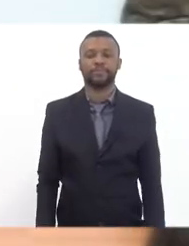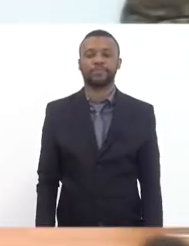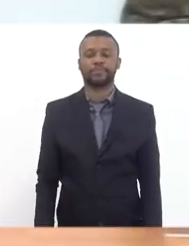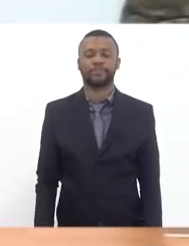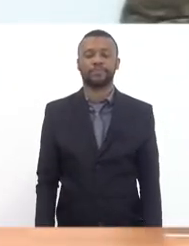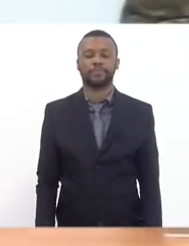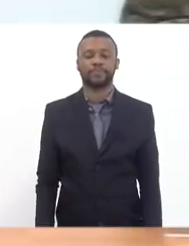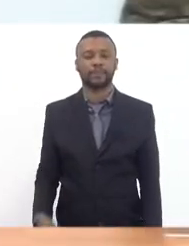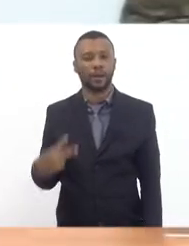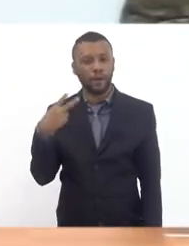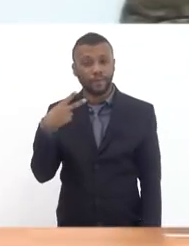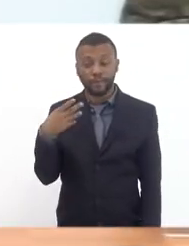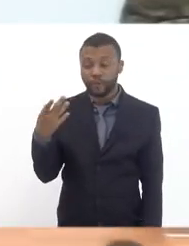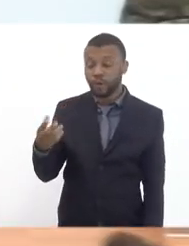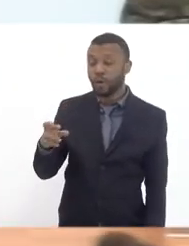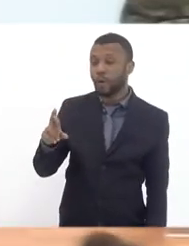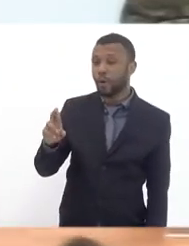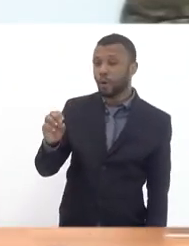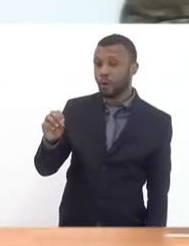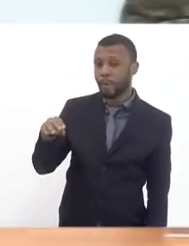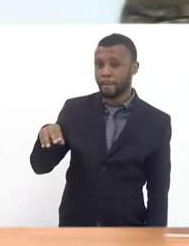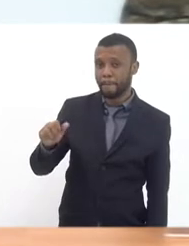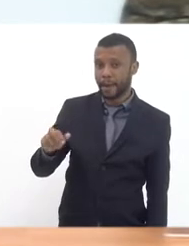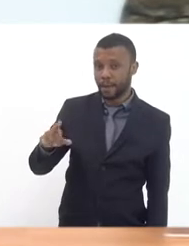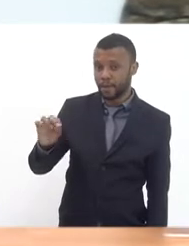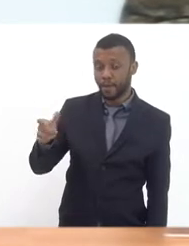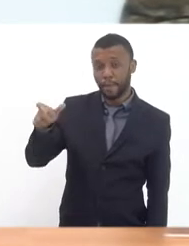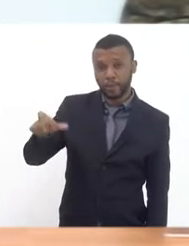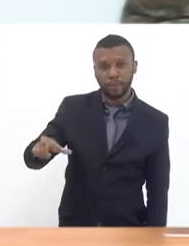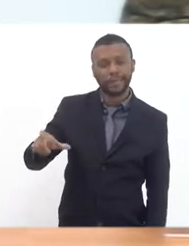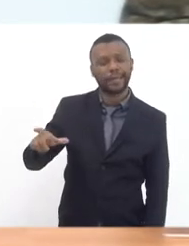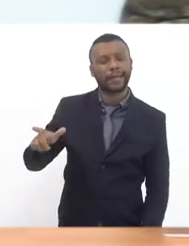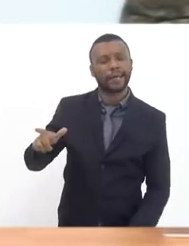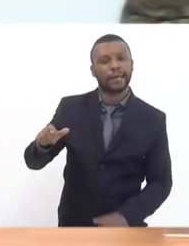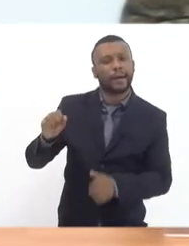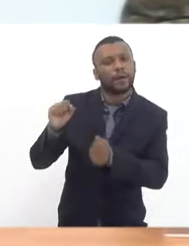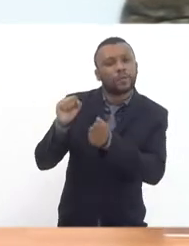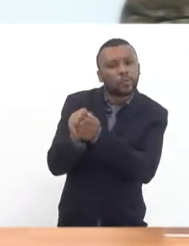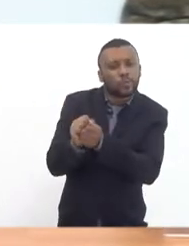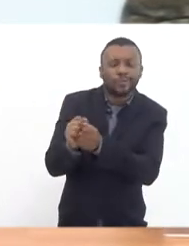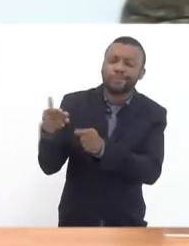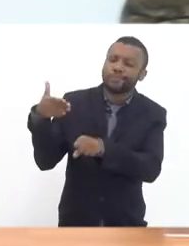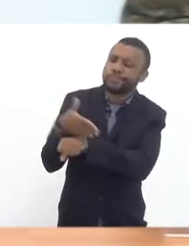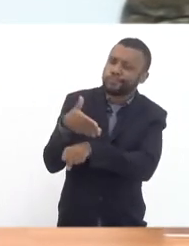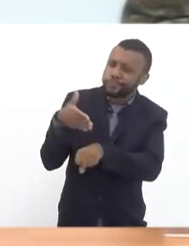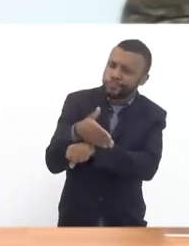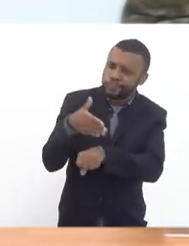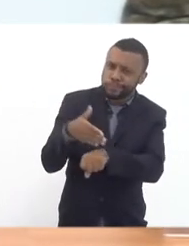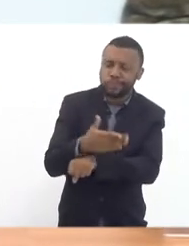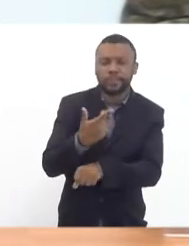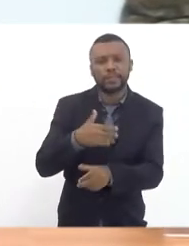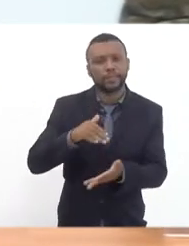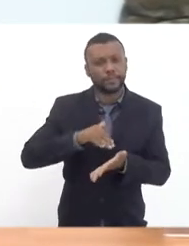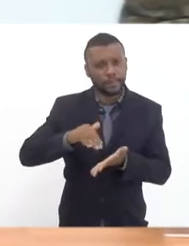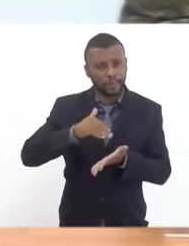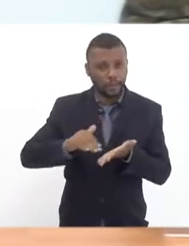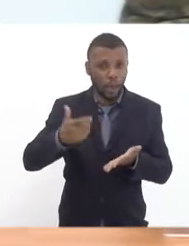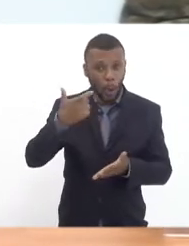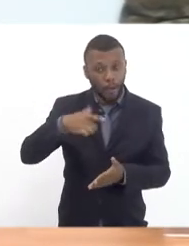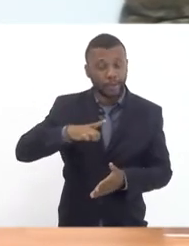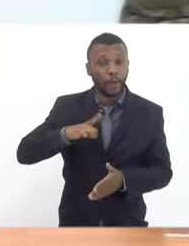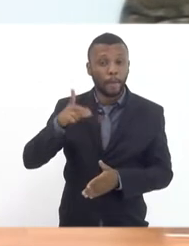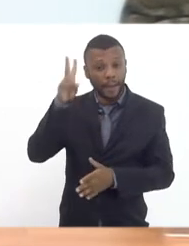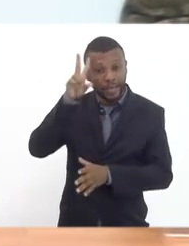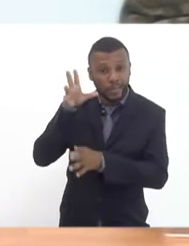o vereador Romário é uma pessoa que tem estado muito presente no nosso gabinete. Eu sou uma pessoa que tem uma história